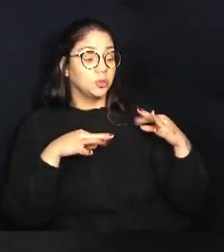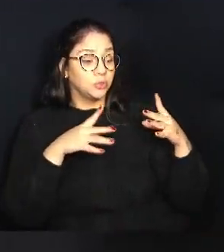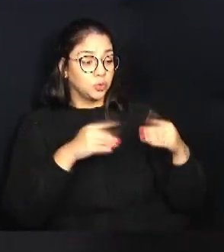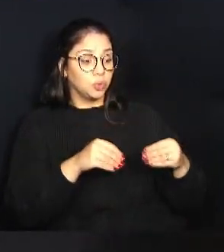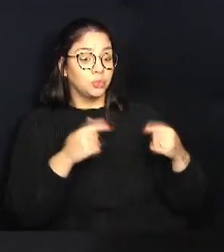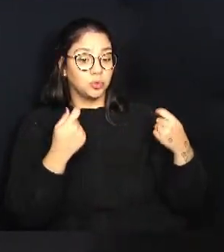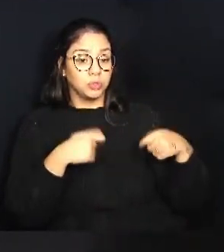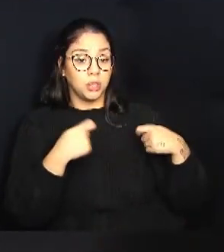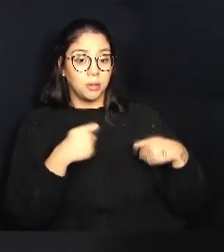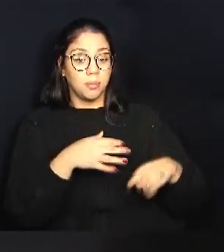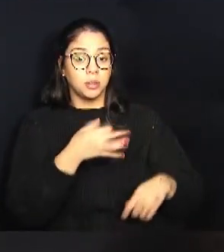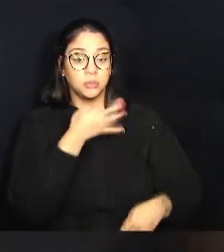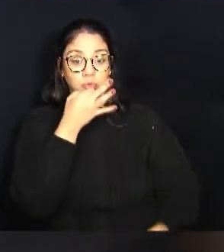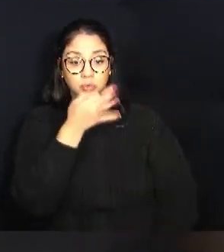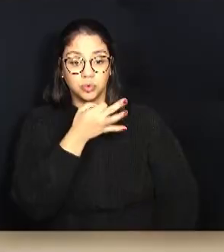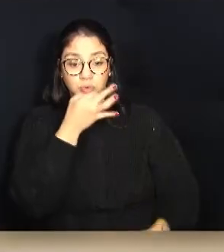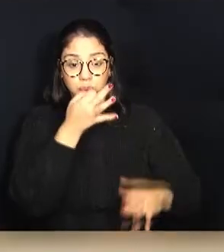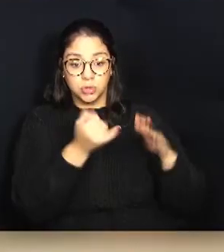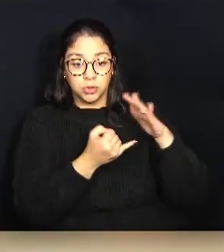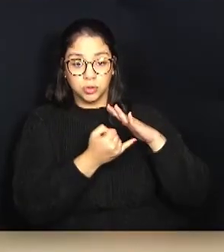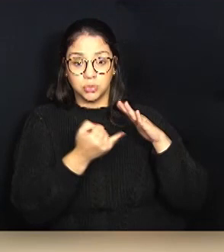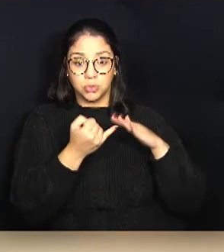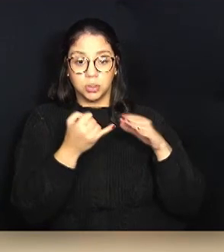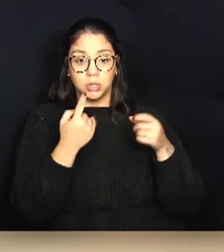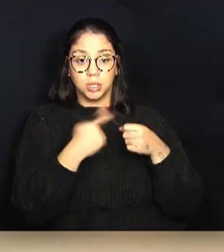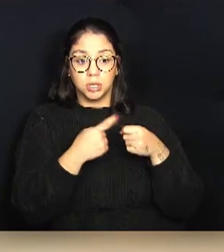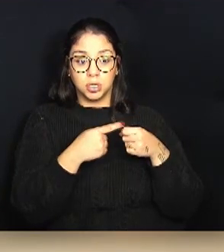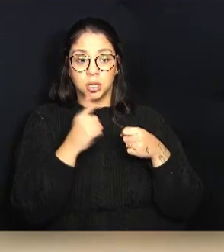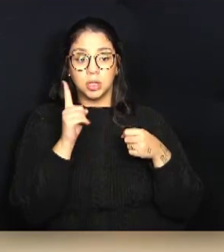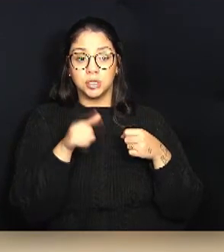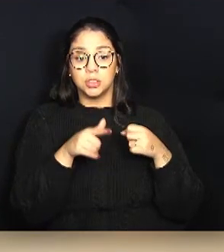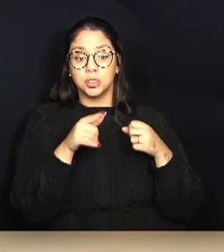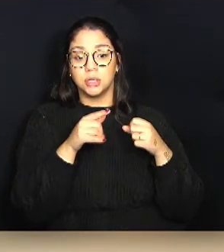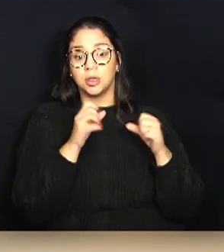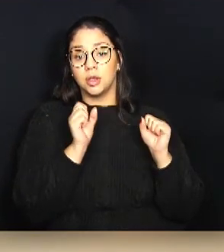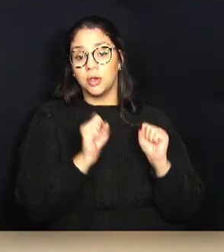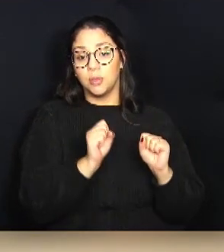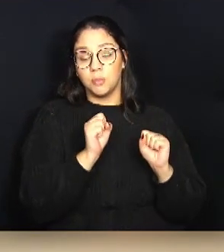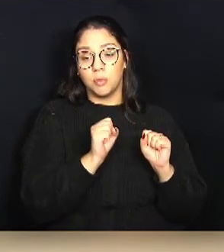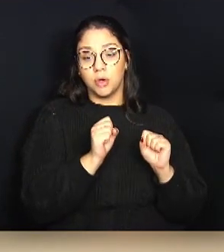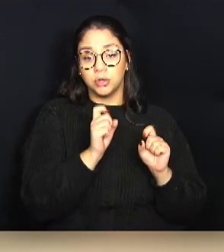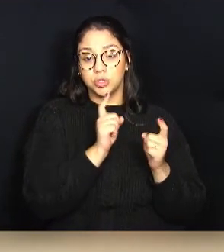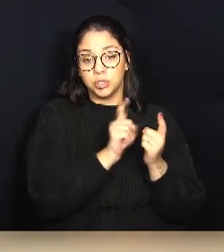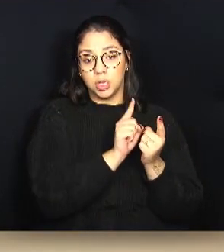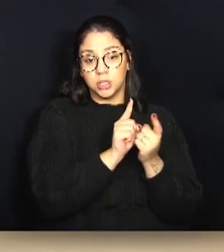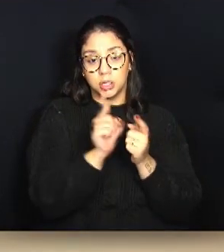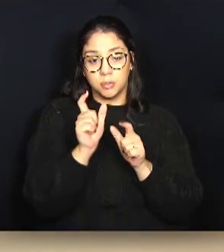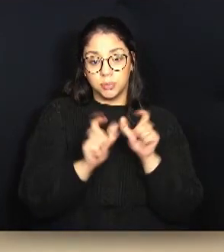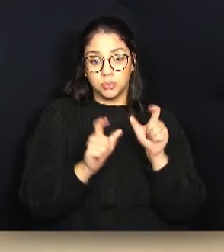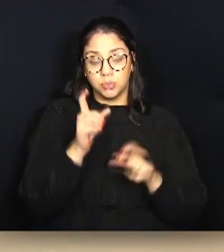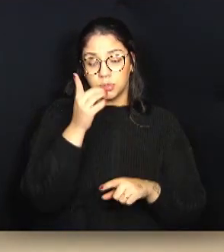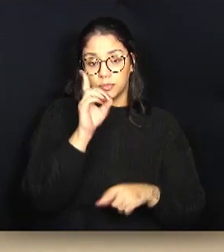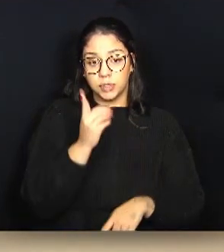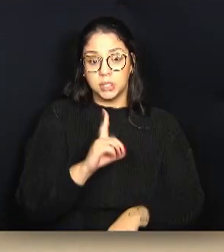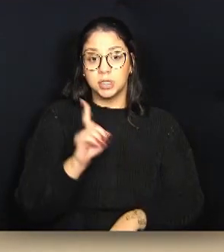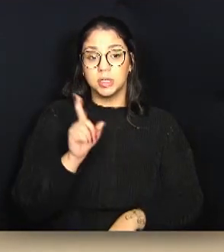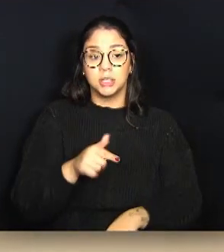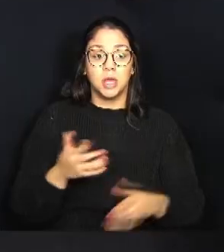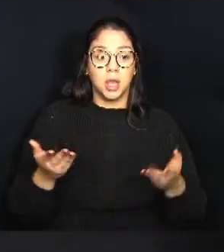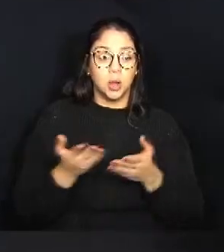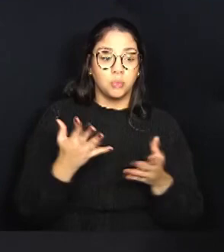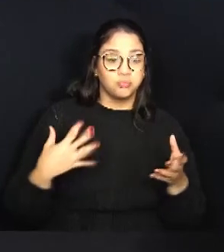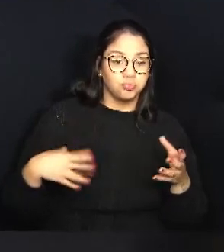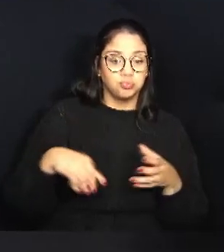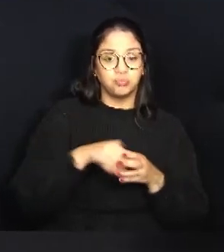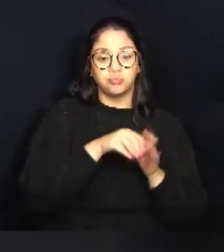sugestões das instituições da cidade que atendem pessoas com deficiência e levar essa pauta para o Poder